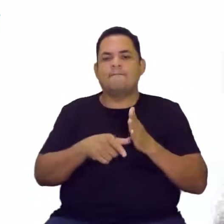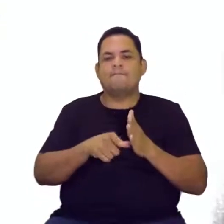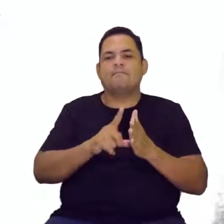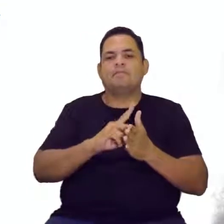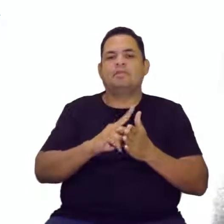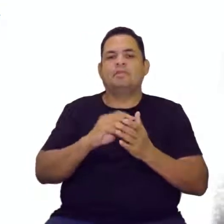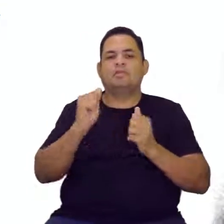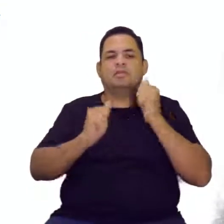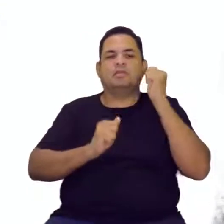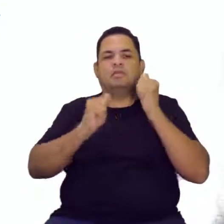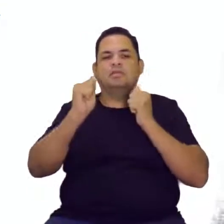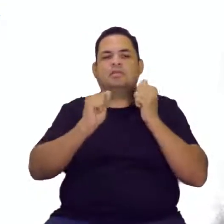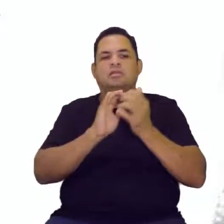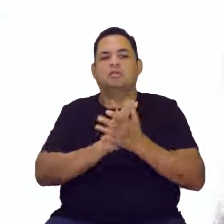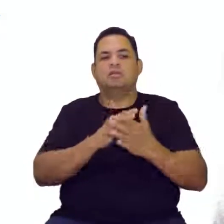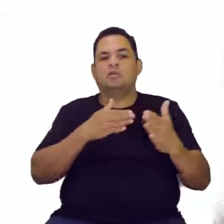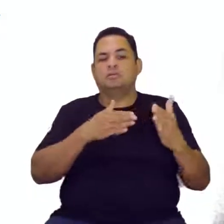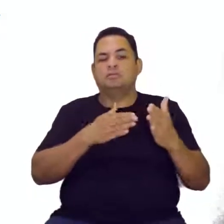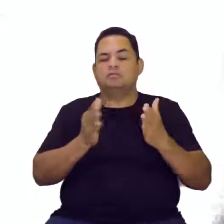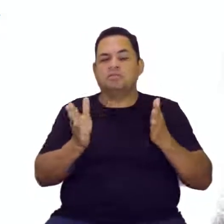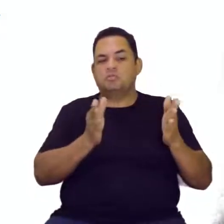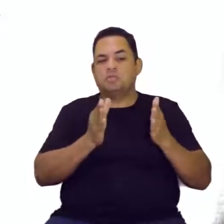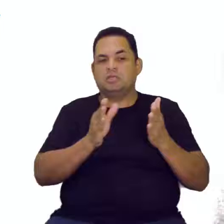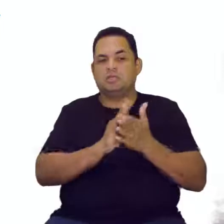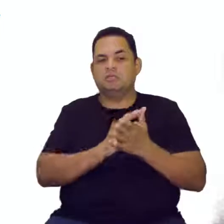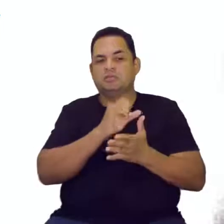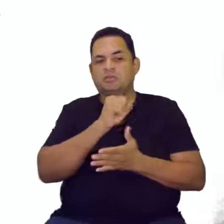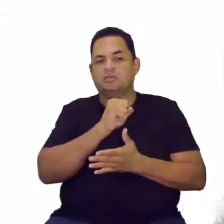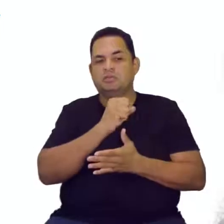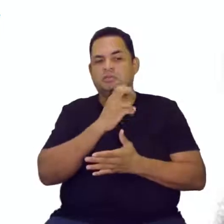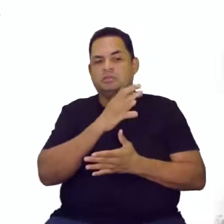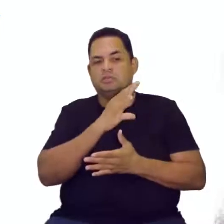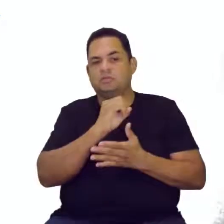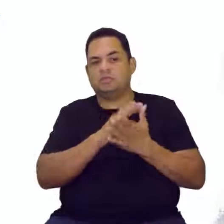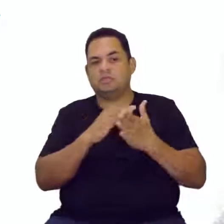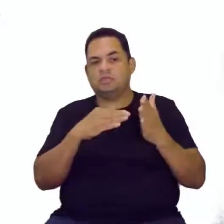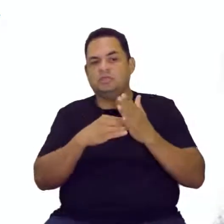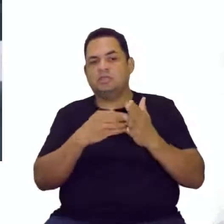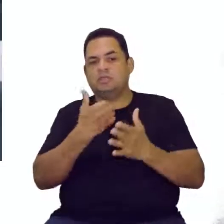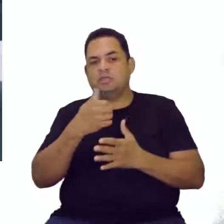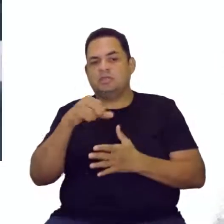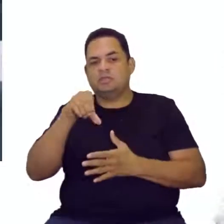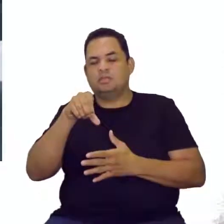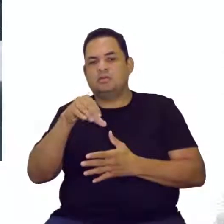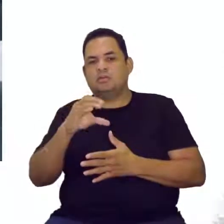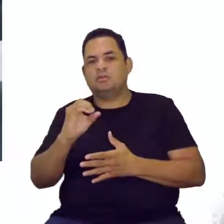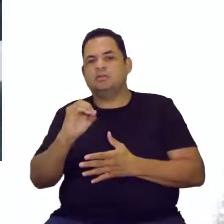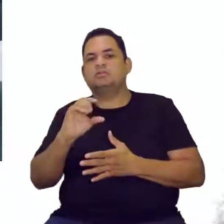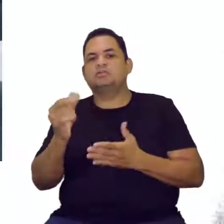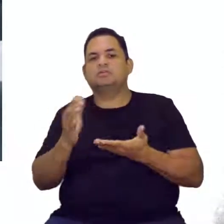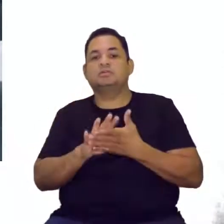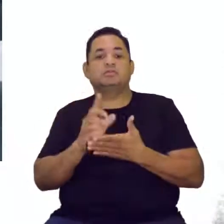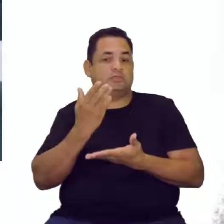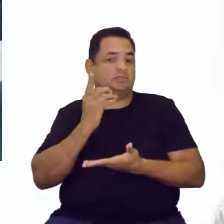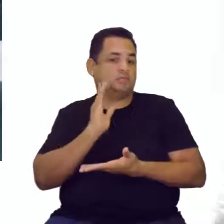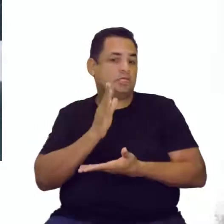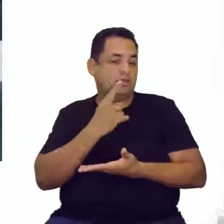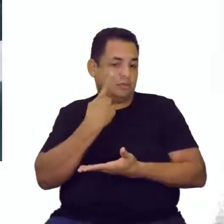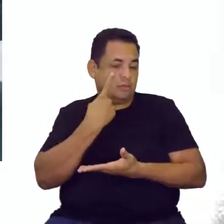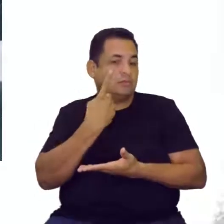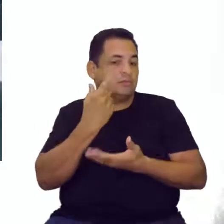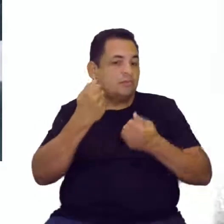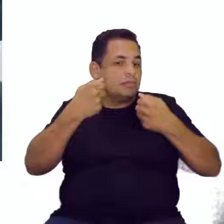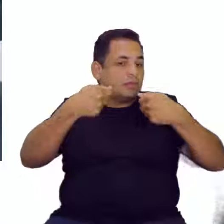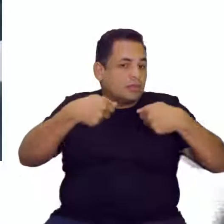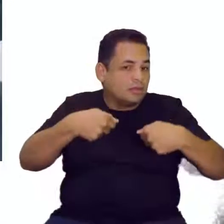1850 aos anos 1900. E a gente já vê efeitos, né? A gente já